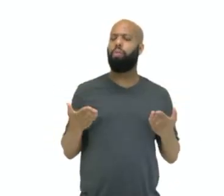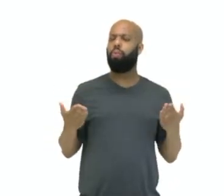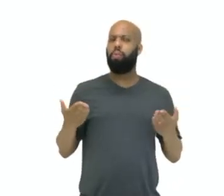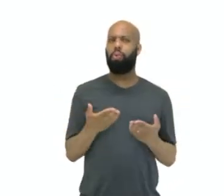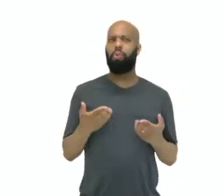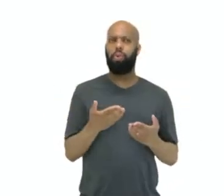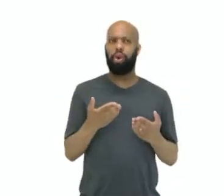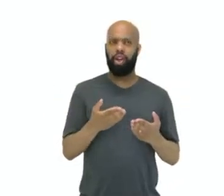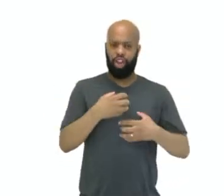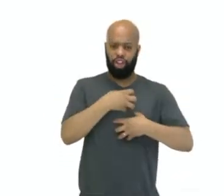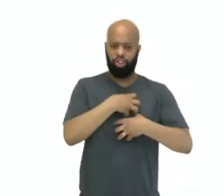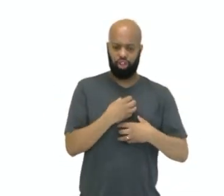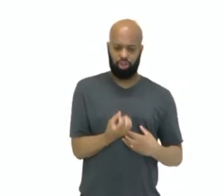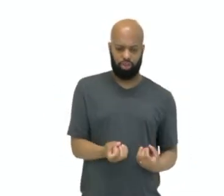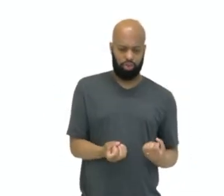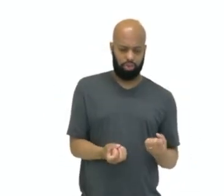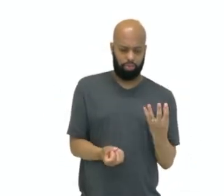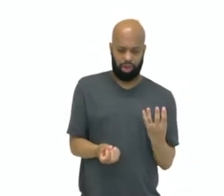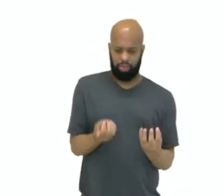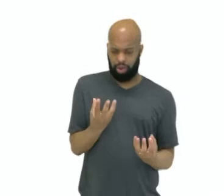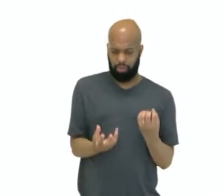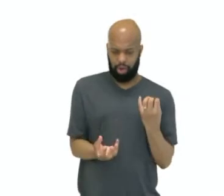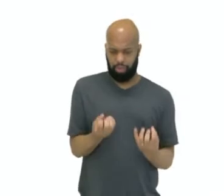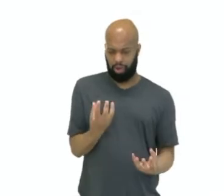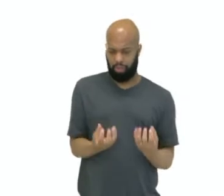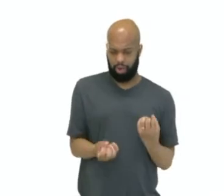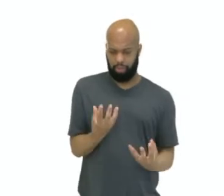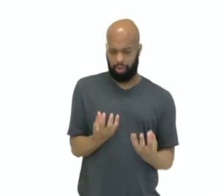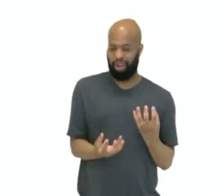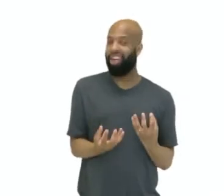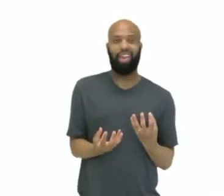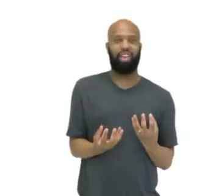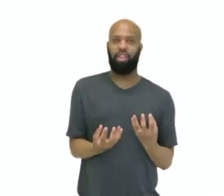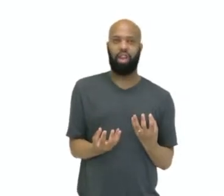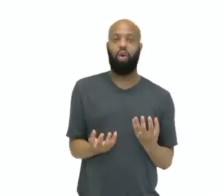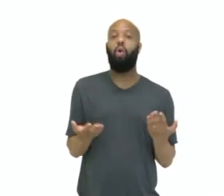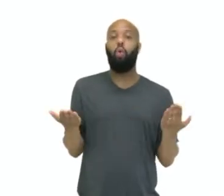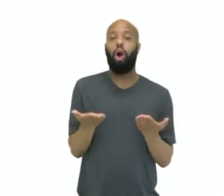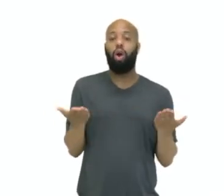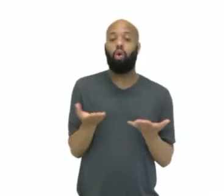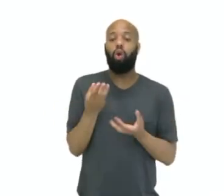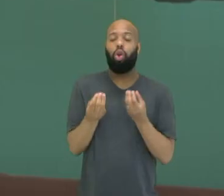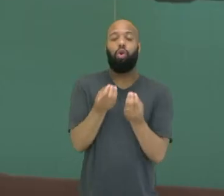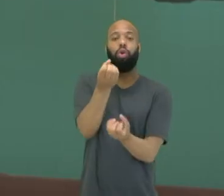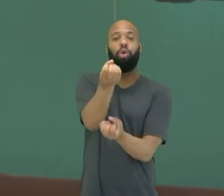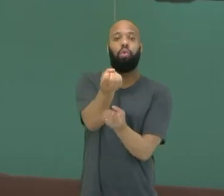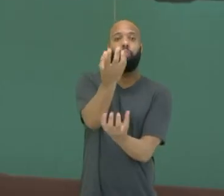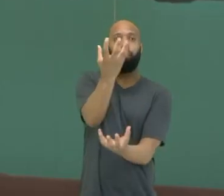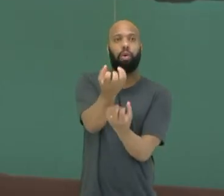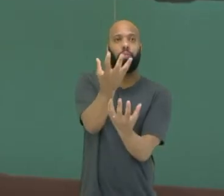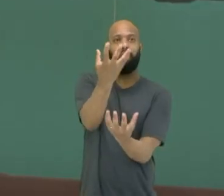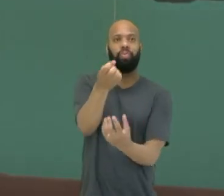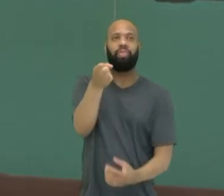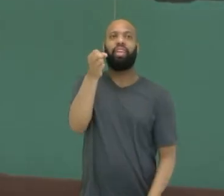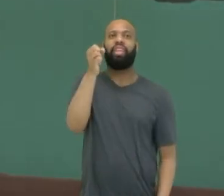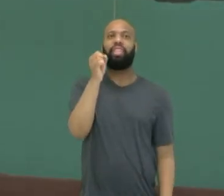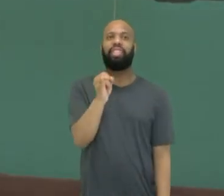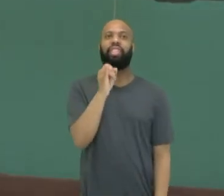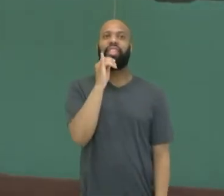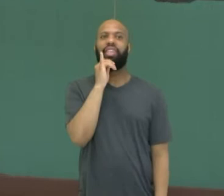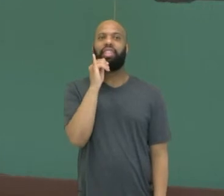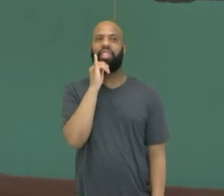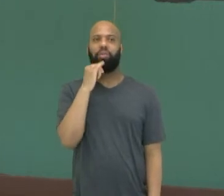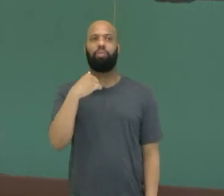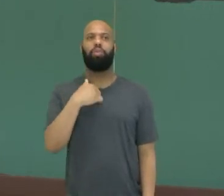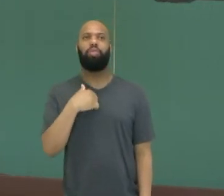não ligamos as lâmpadas em série, sequencialmente. Se eu cortar esse fio aqui, por exemplo,